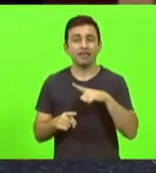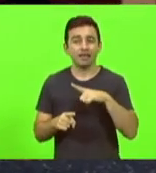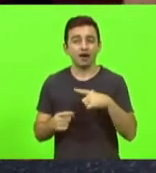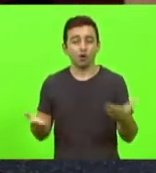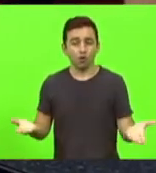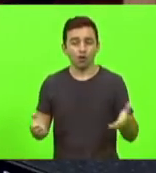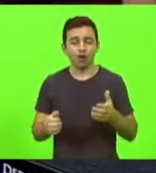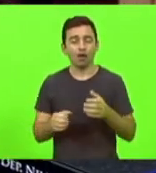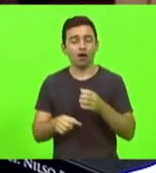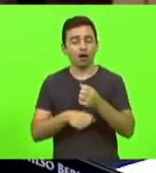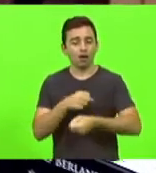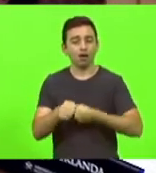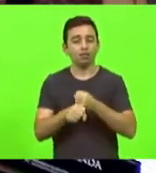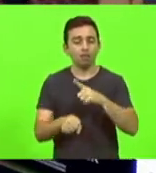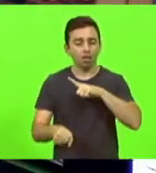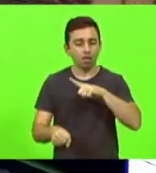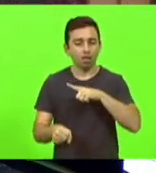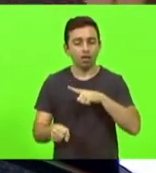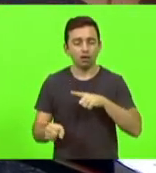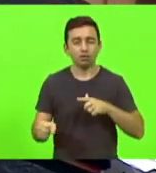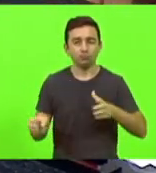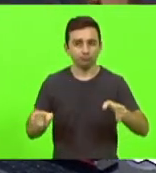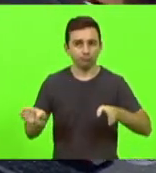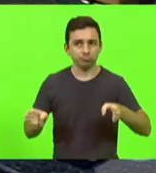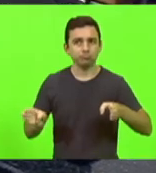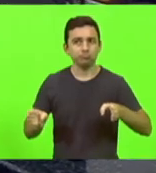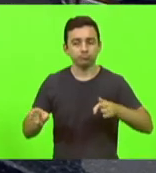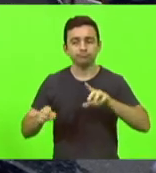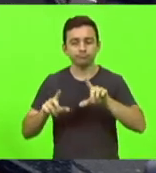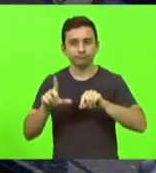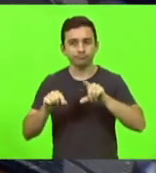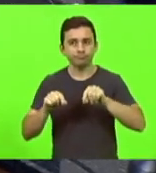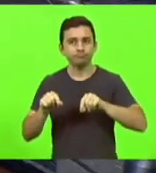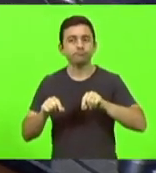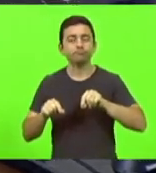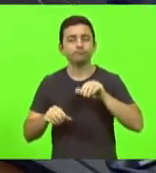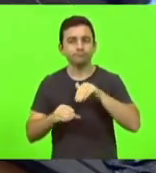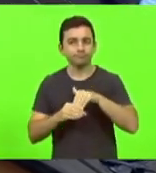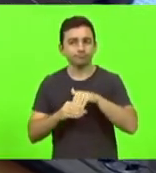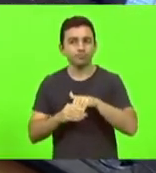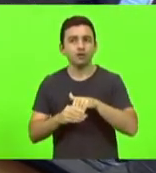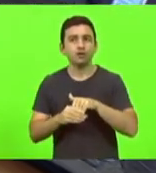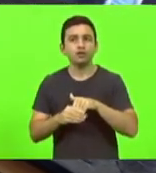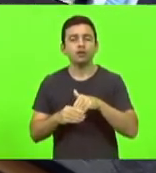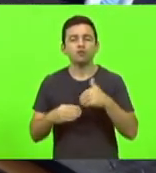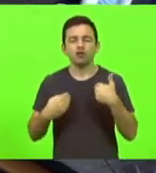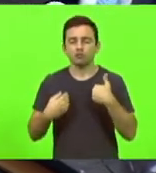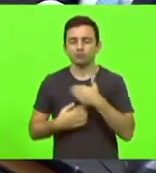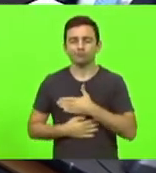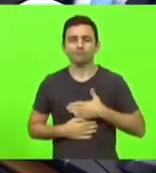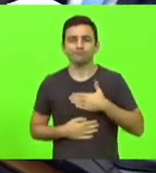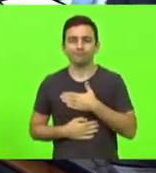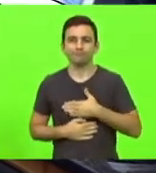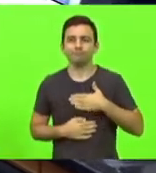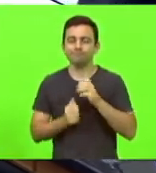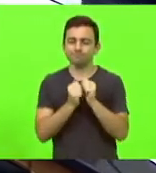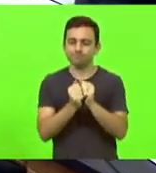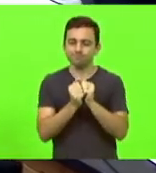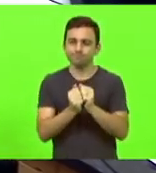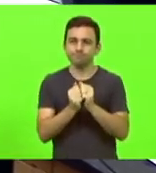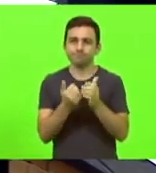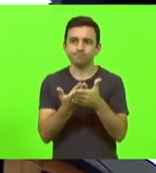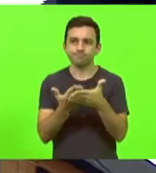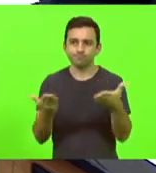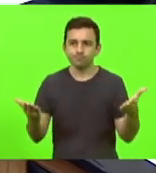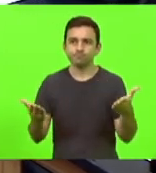eleitoral. E para mim, é uma alegria muito grande dividir essa mesa com cada um e cada uma de vocês, né? A gente segue no